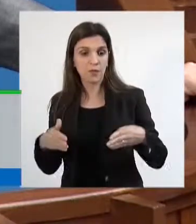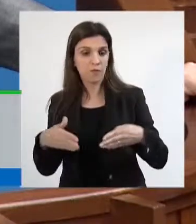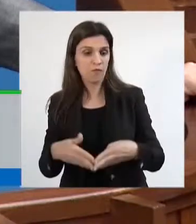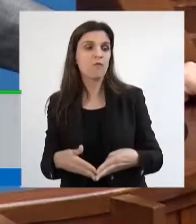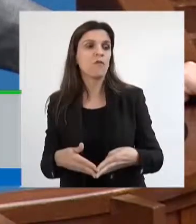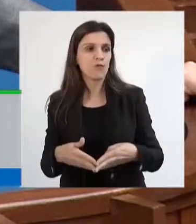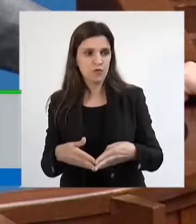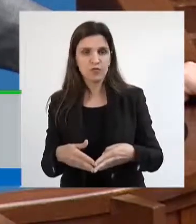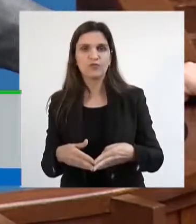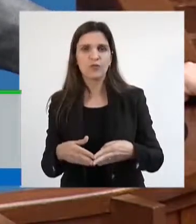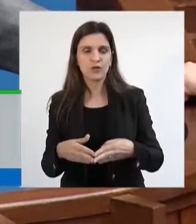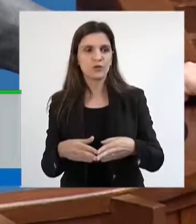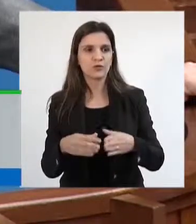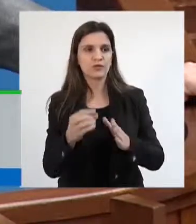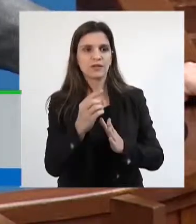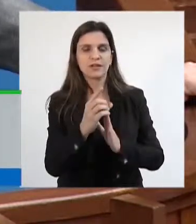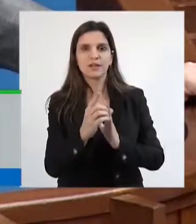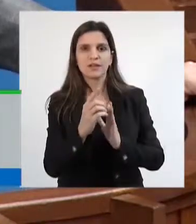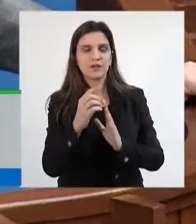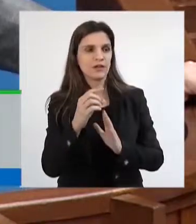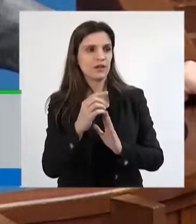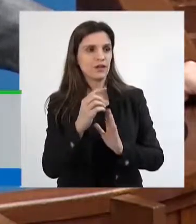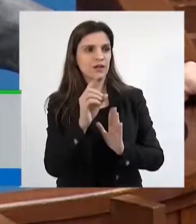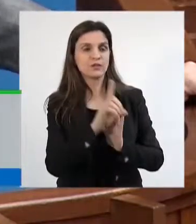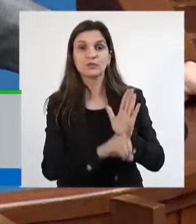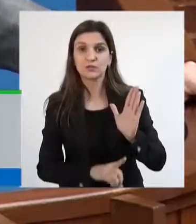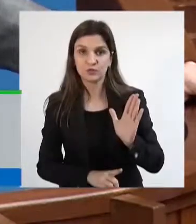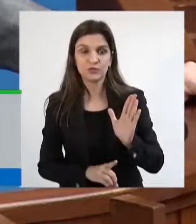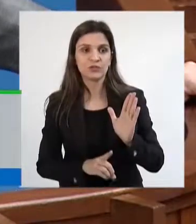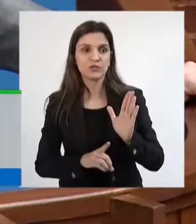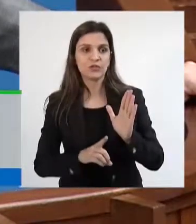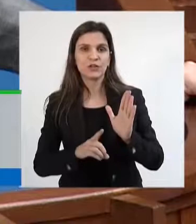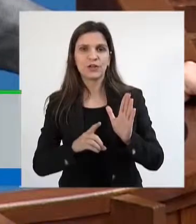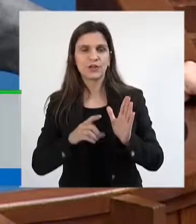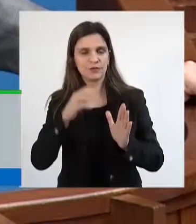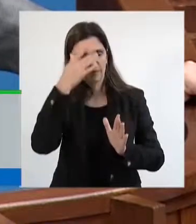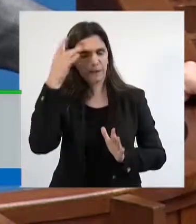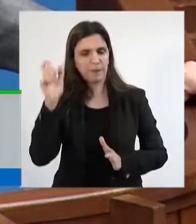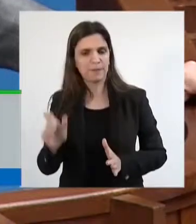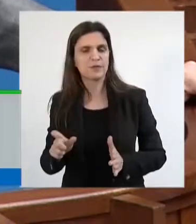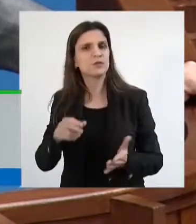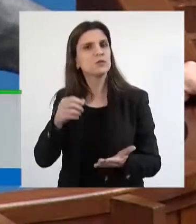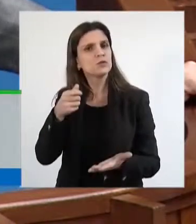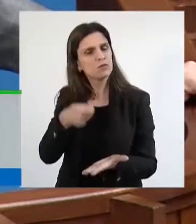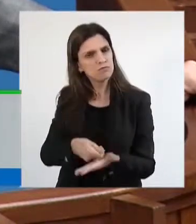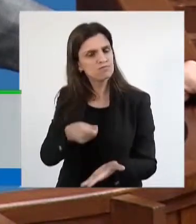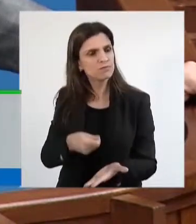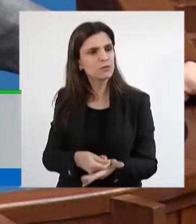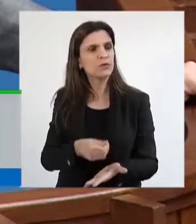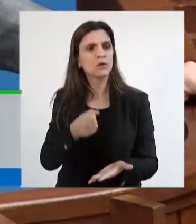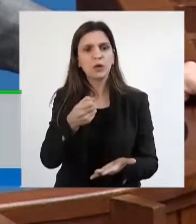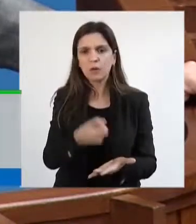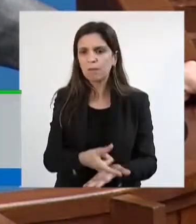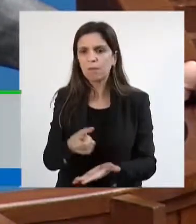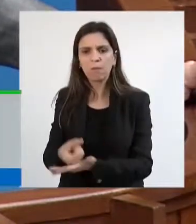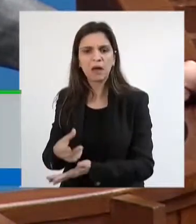consumidor, que quando você tem interesses conflitantes, prevalece aquele que